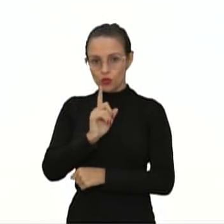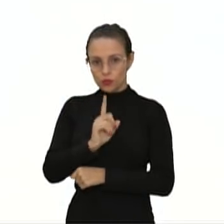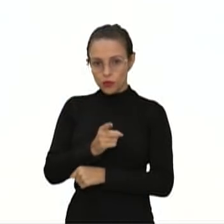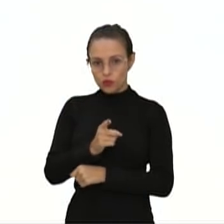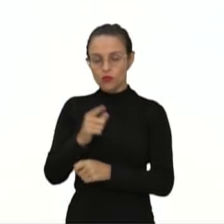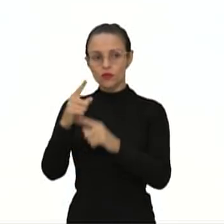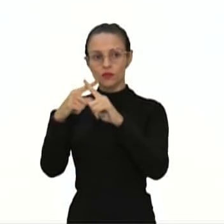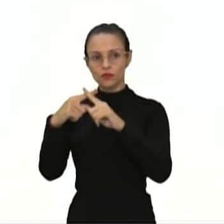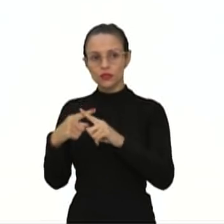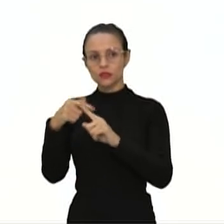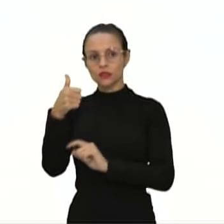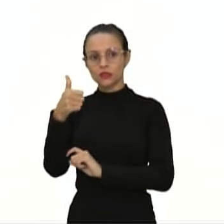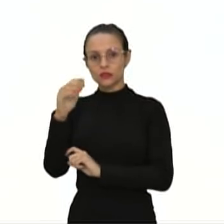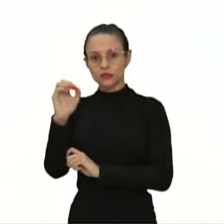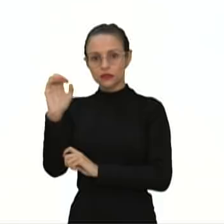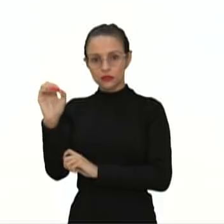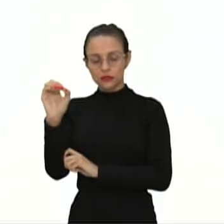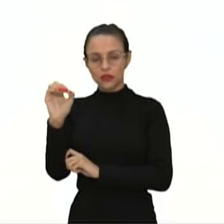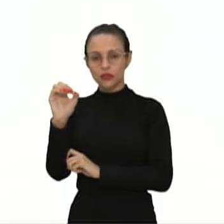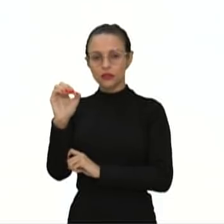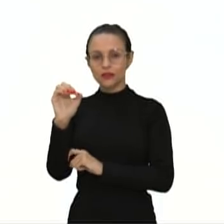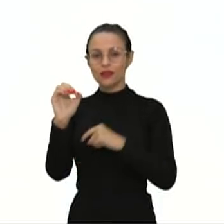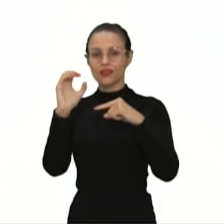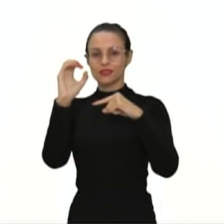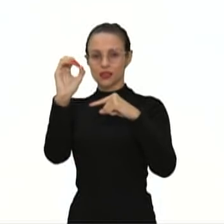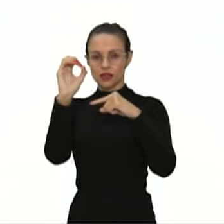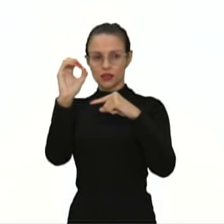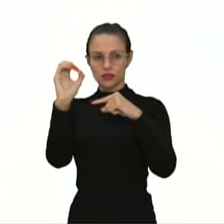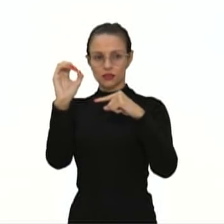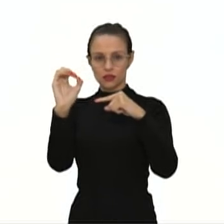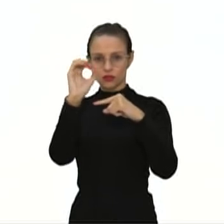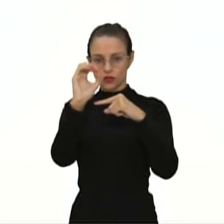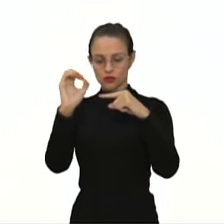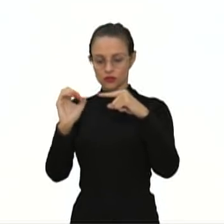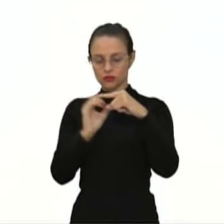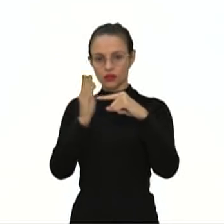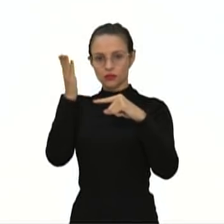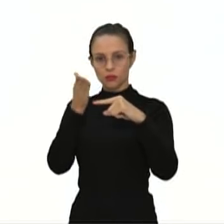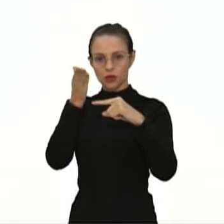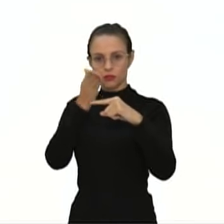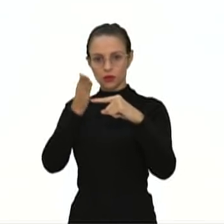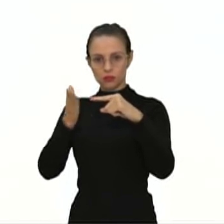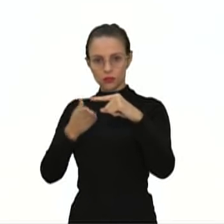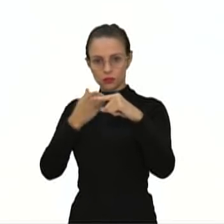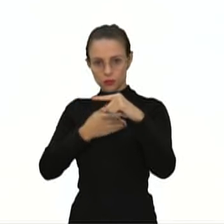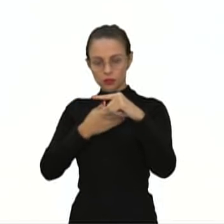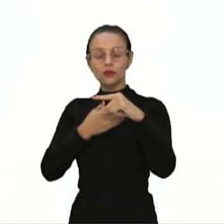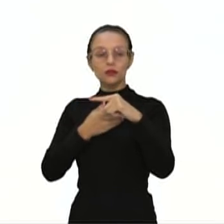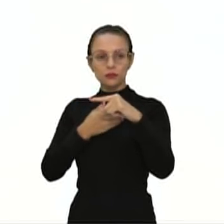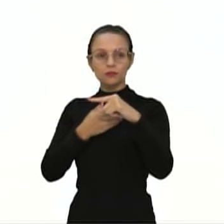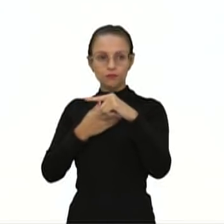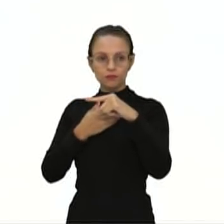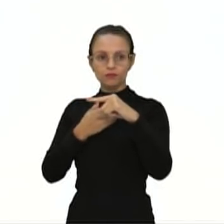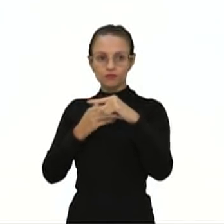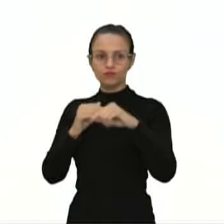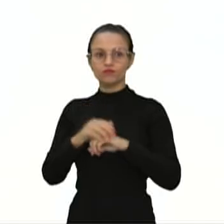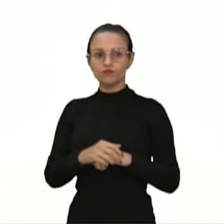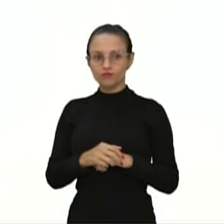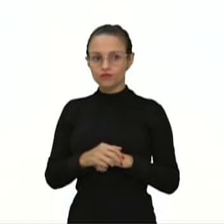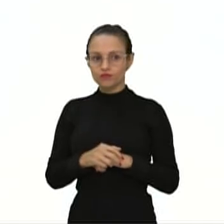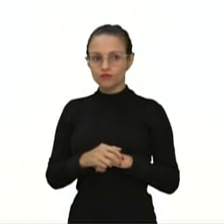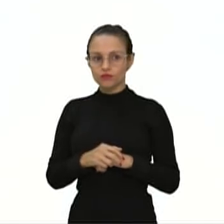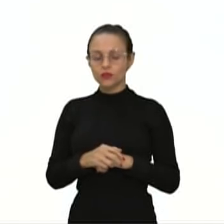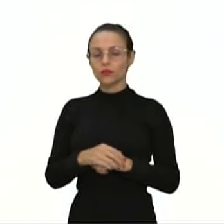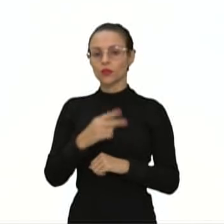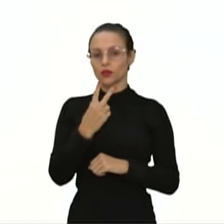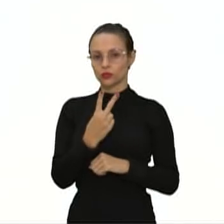vezes 100. Vou eliminar os 2 zeros, né, simplificando, né? 2 zeros do numerador com o denominador, vai